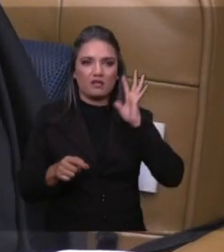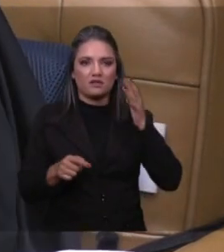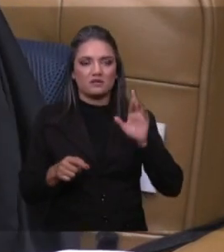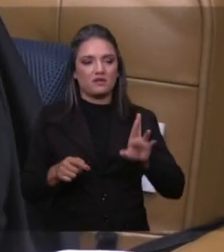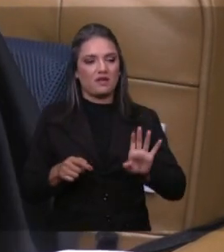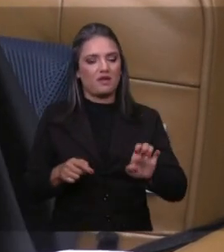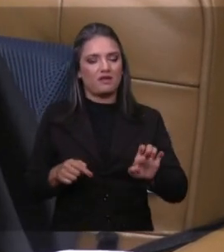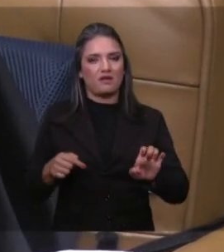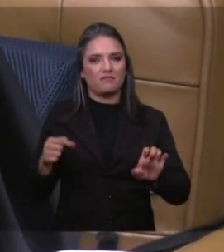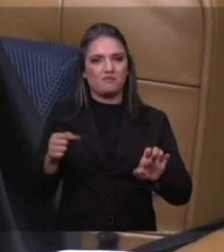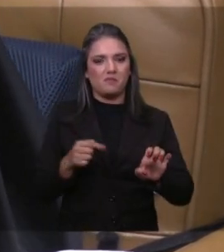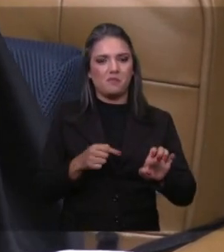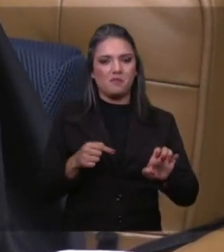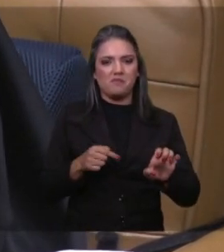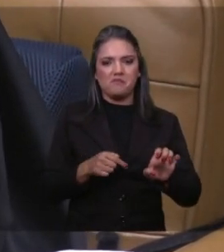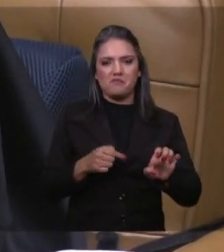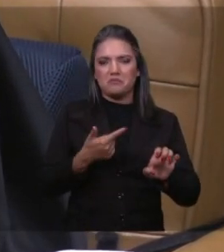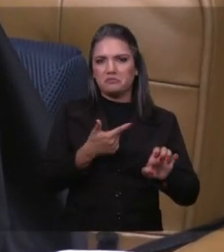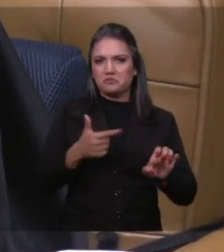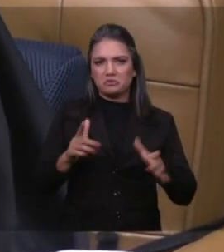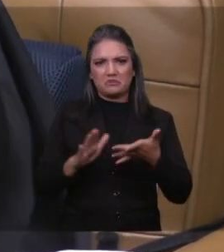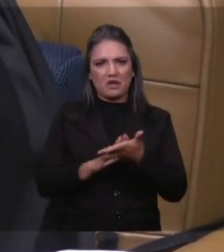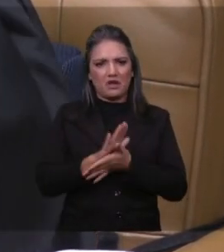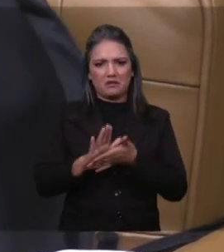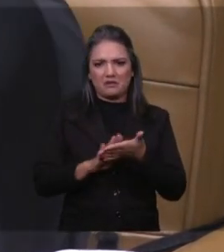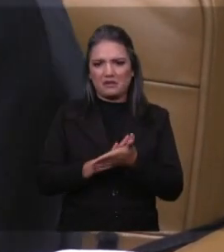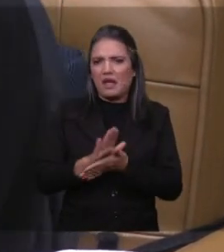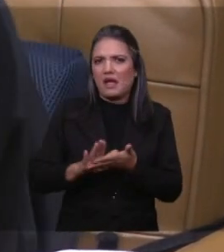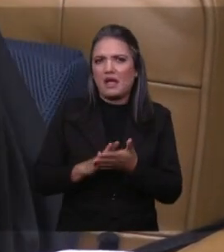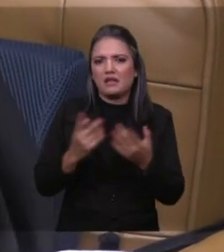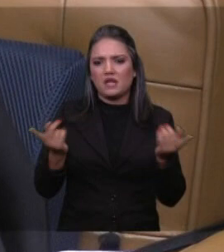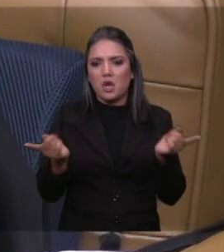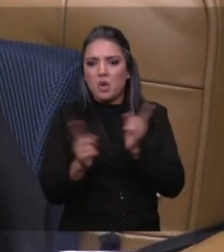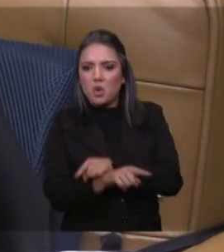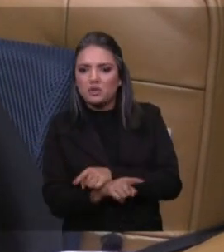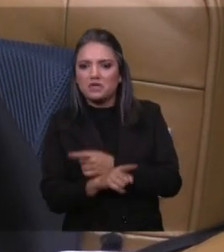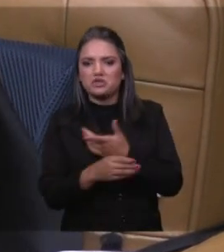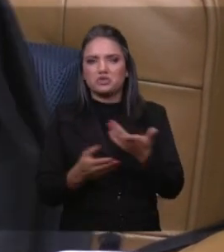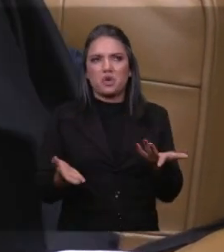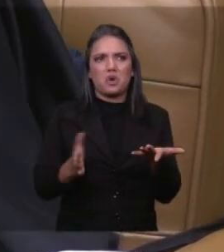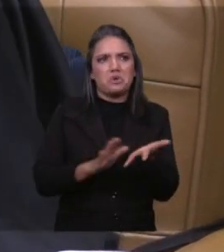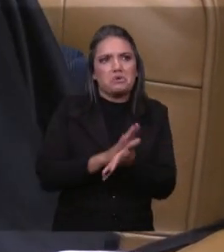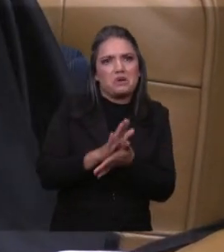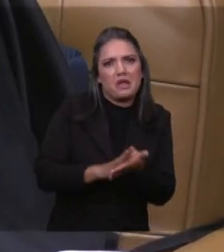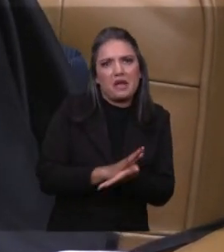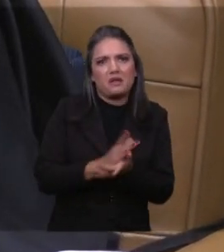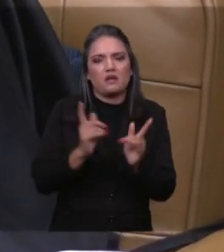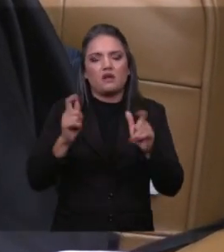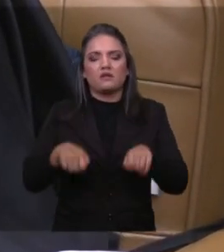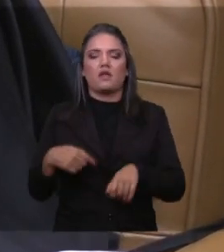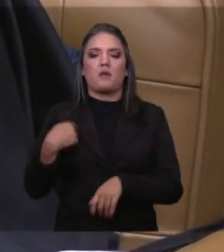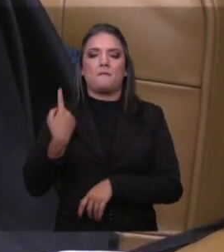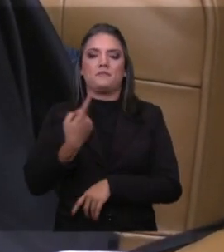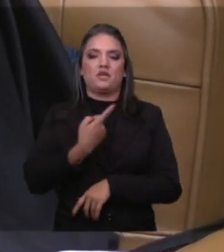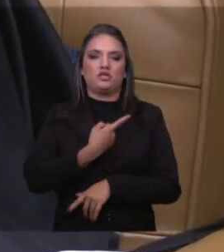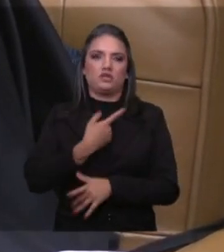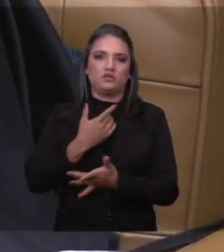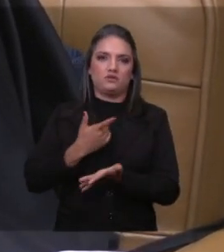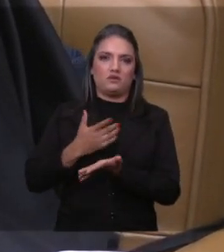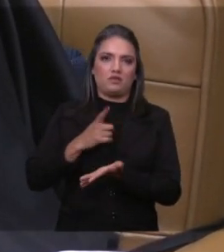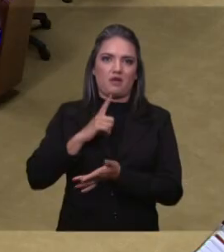está contaminada por qualquer tipo de contradição que nos autorize a ingressar nesse